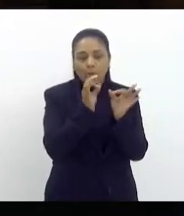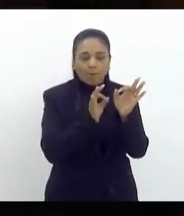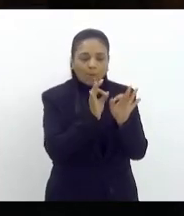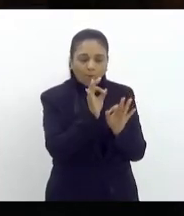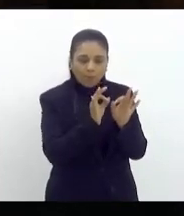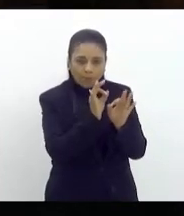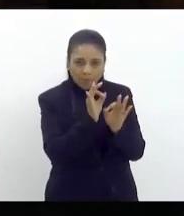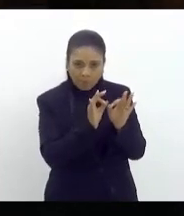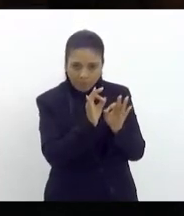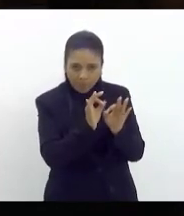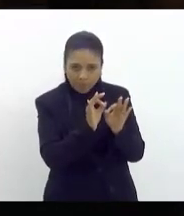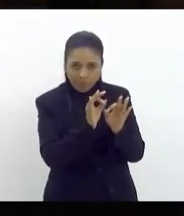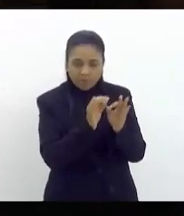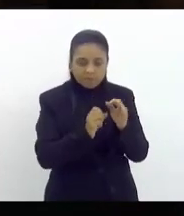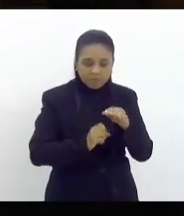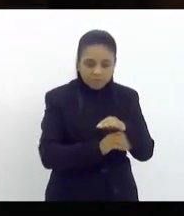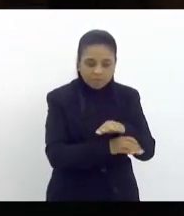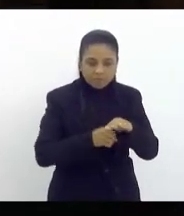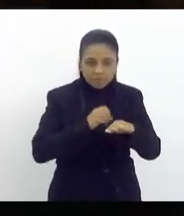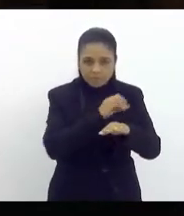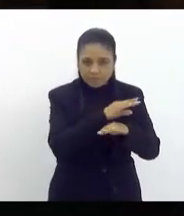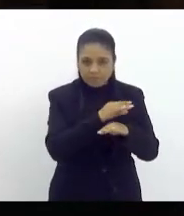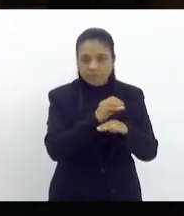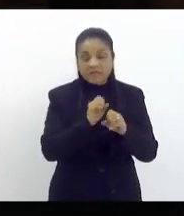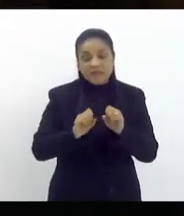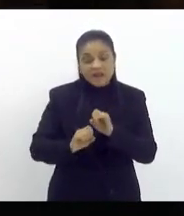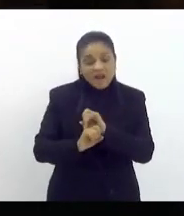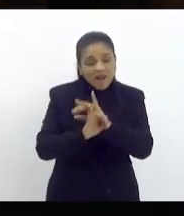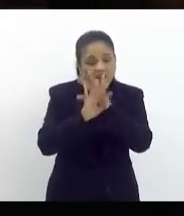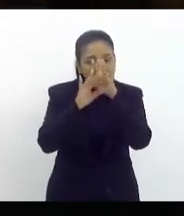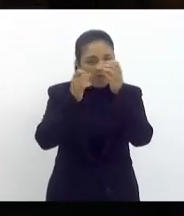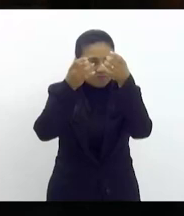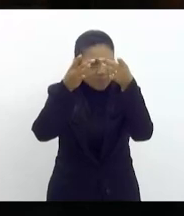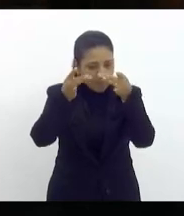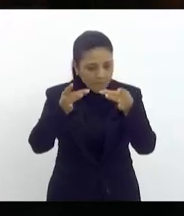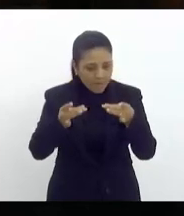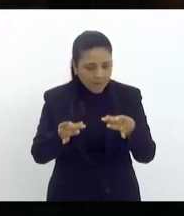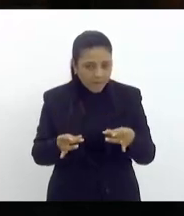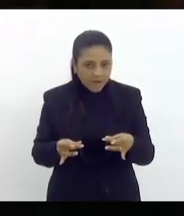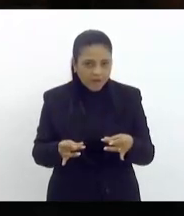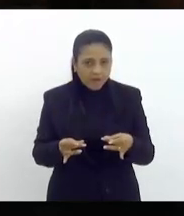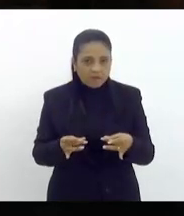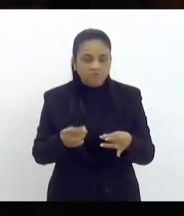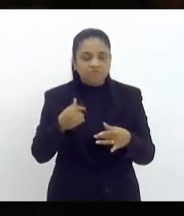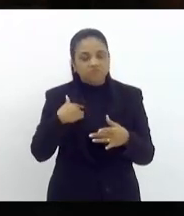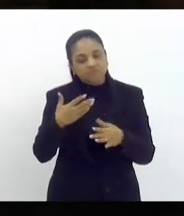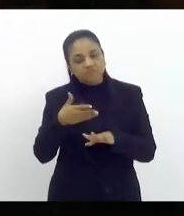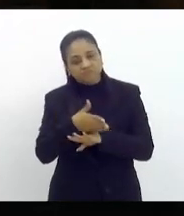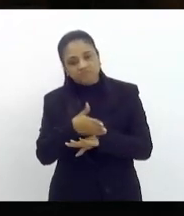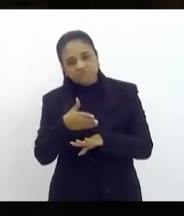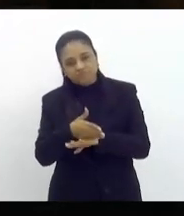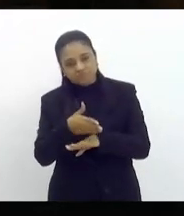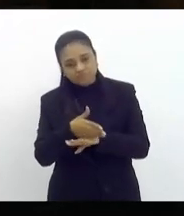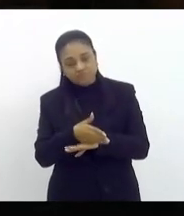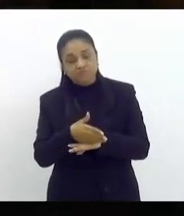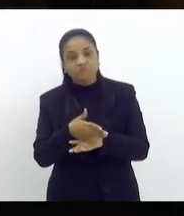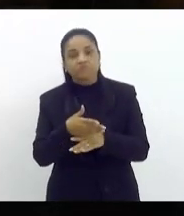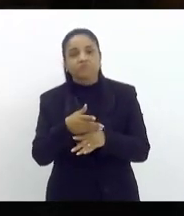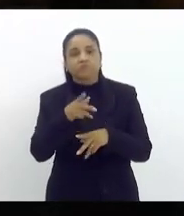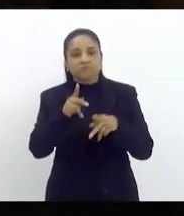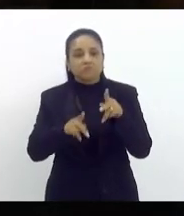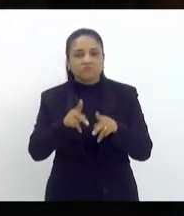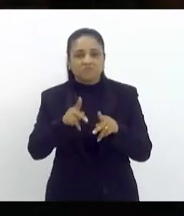clareza e possa todos nós termos acesso de maneira precária e aí é